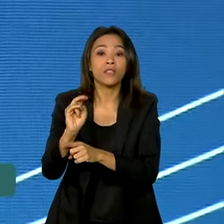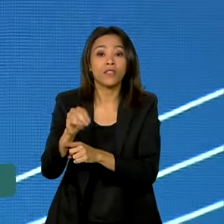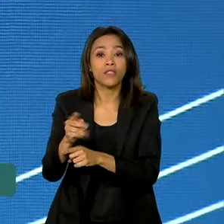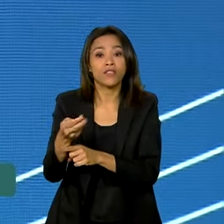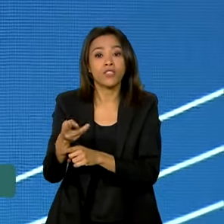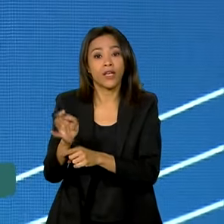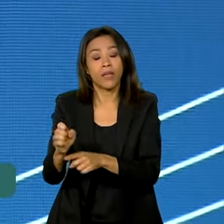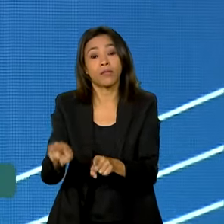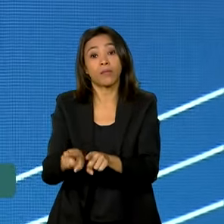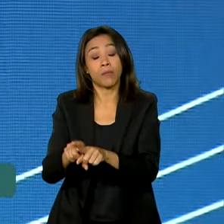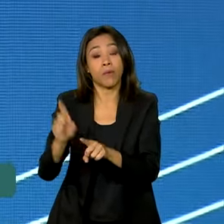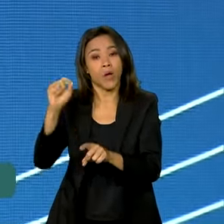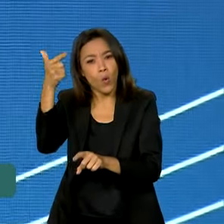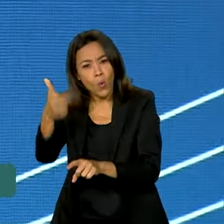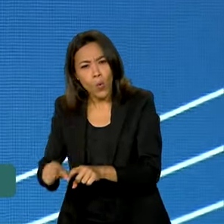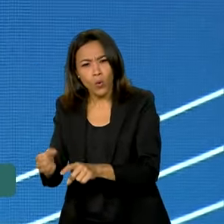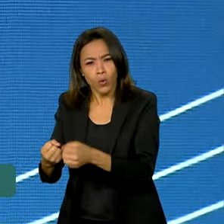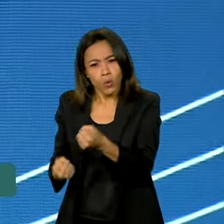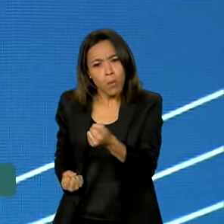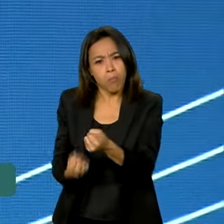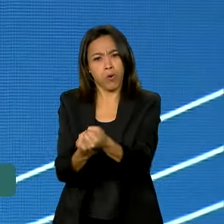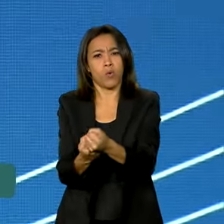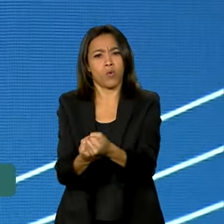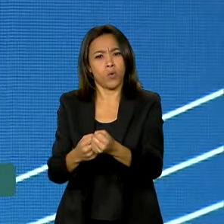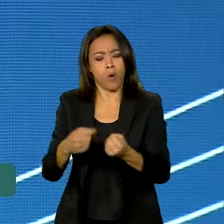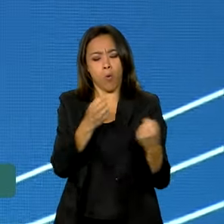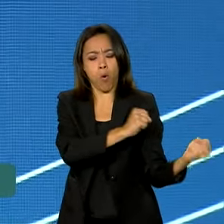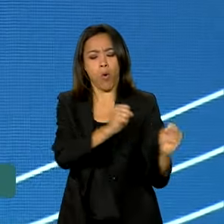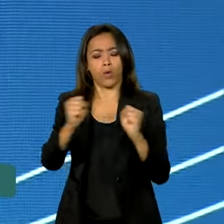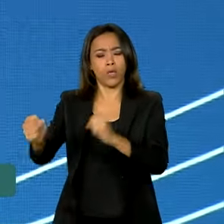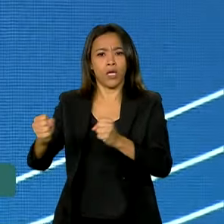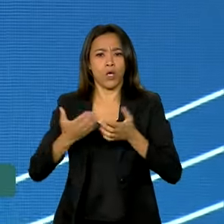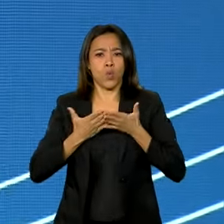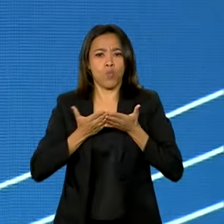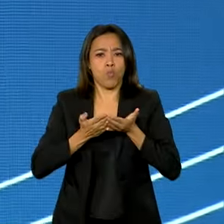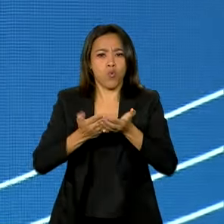e o fortalecimento do núcleo do poder naval para a missão de defesa da pátria.